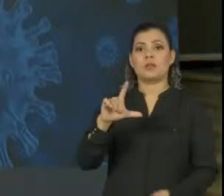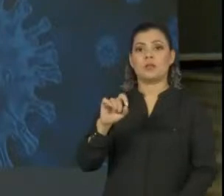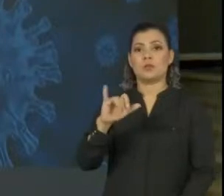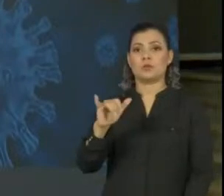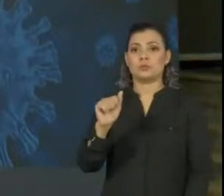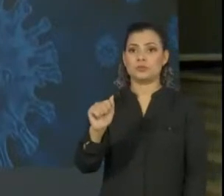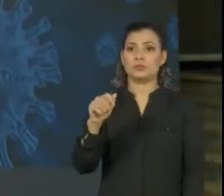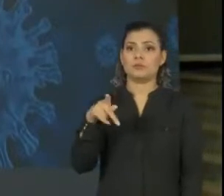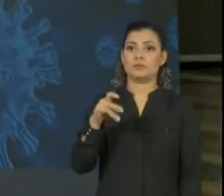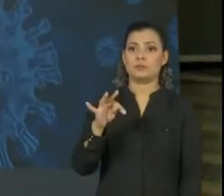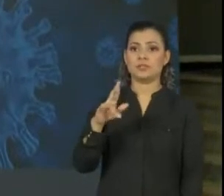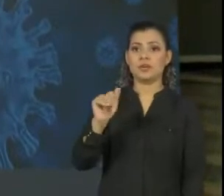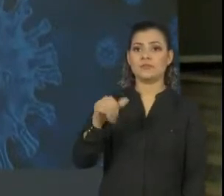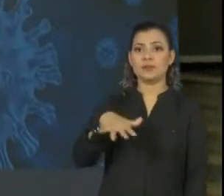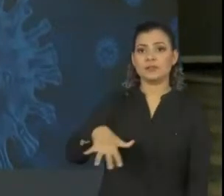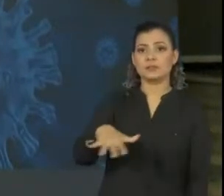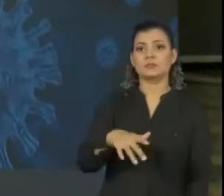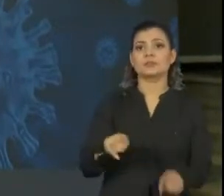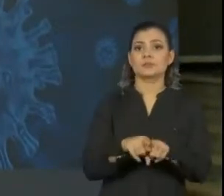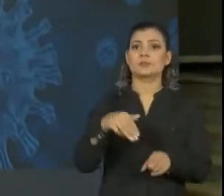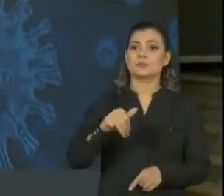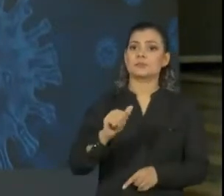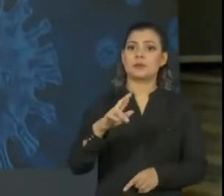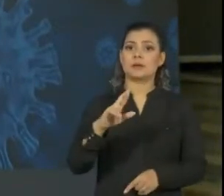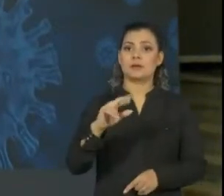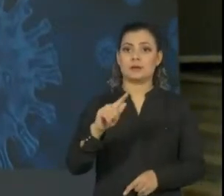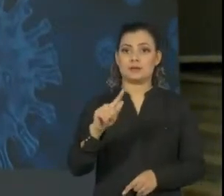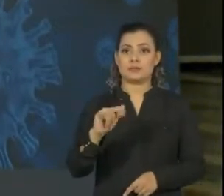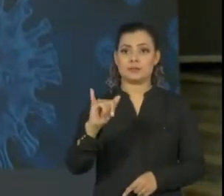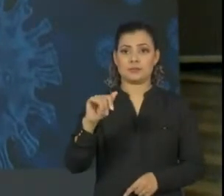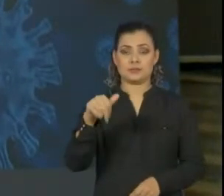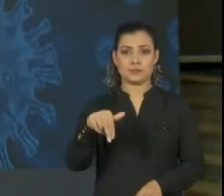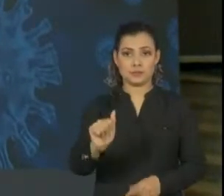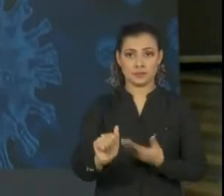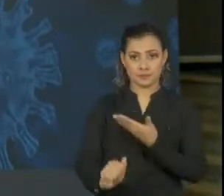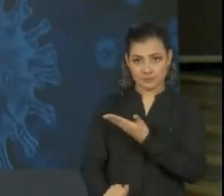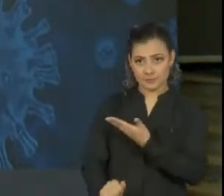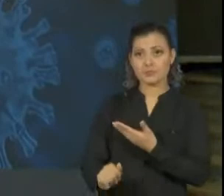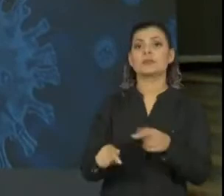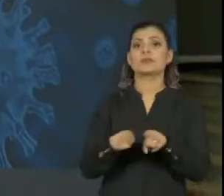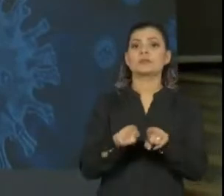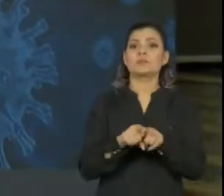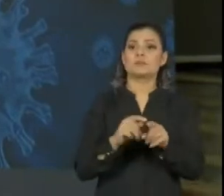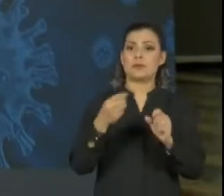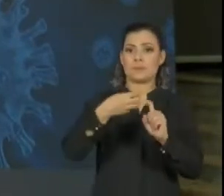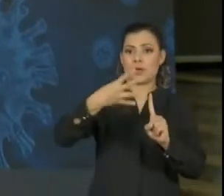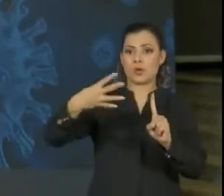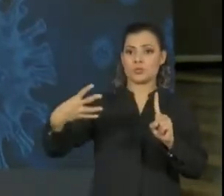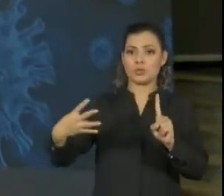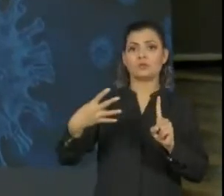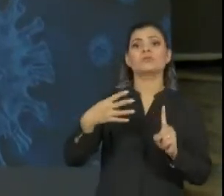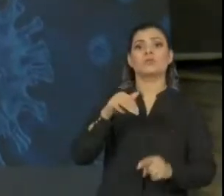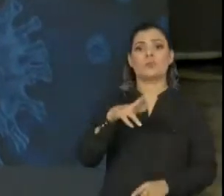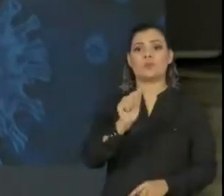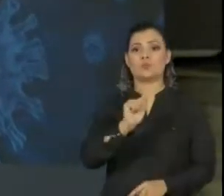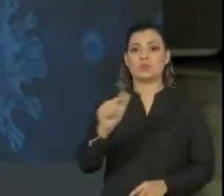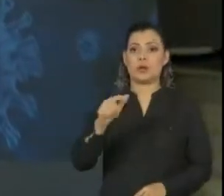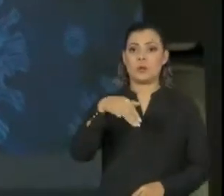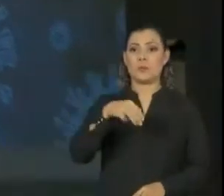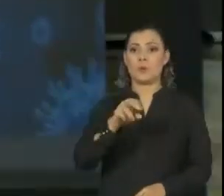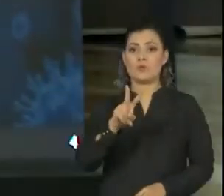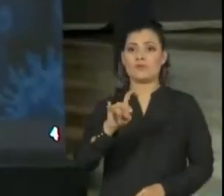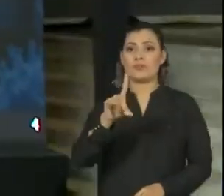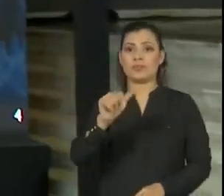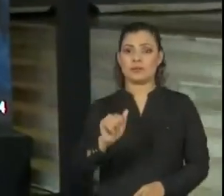Magazine Luiza, Marisa, Mars Brasil, Microsoft, Mondial,